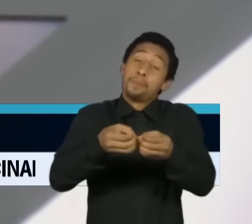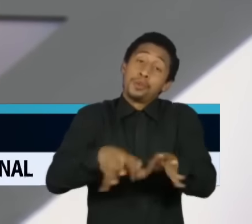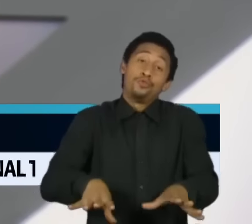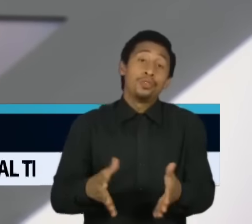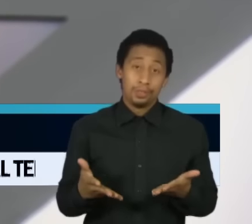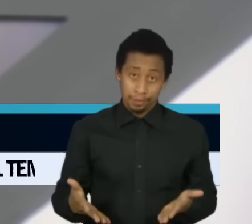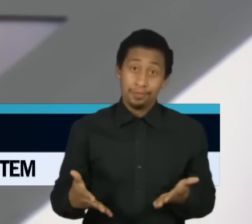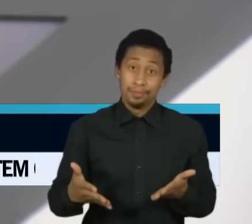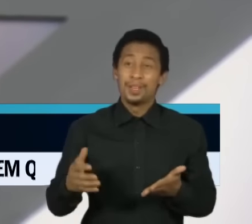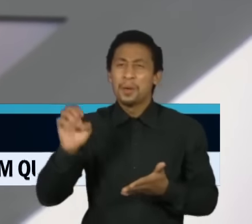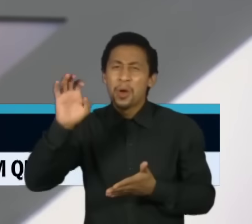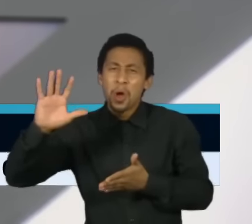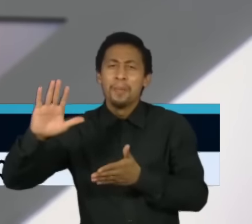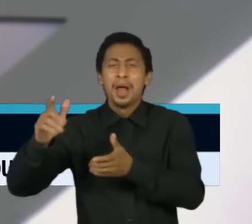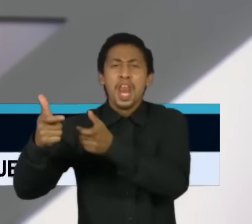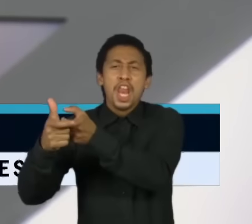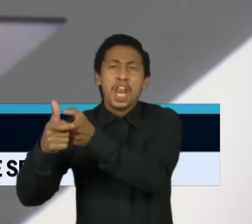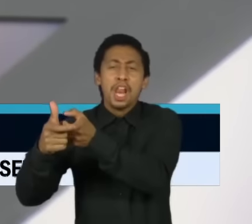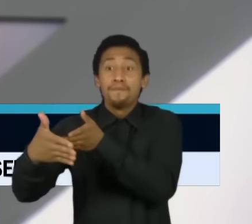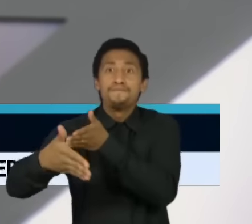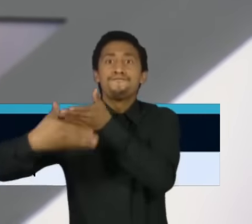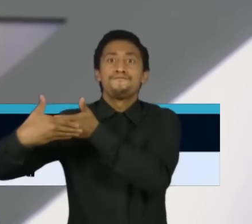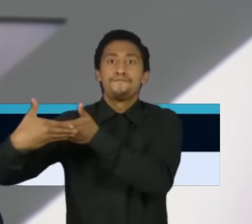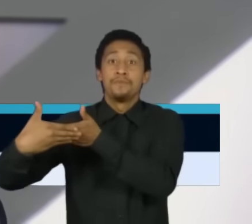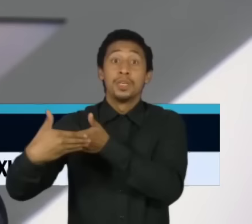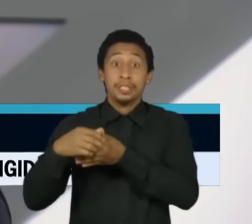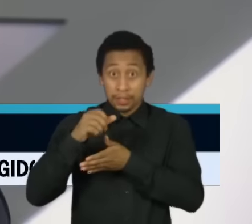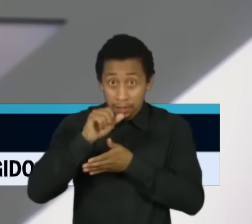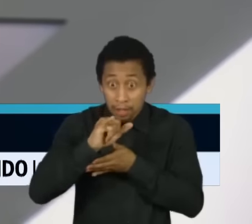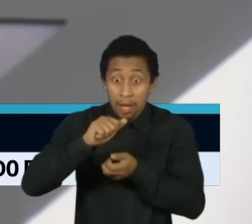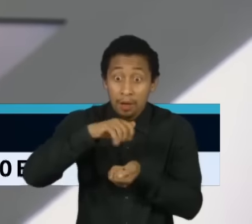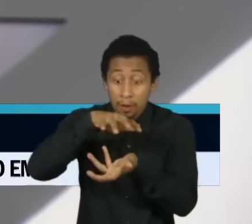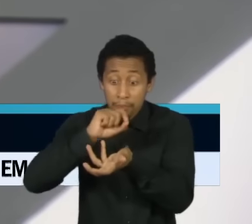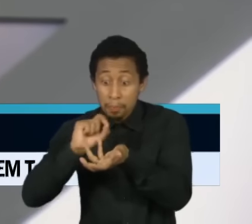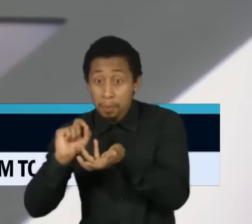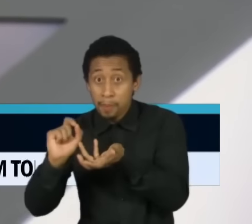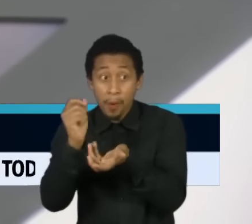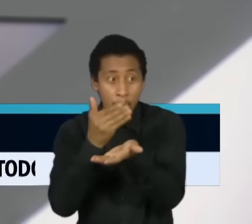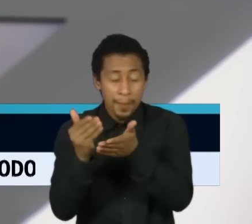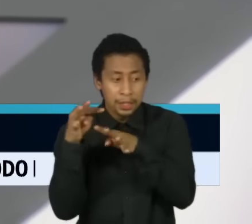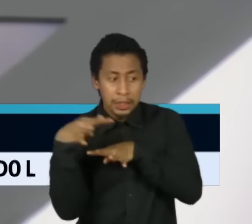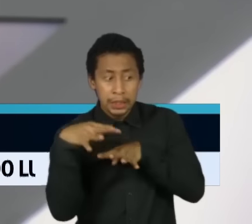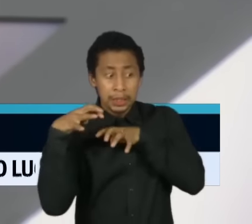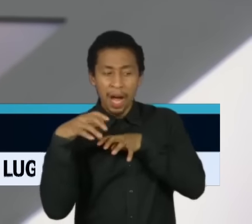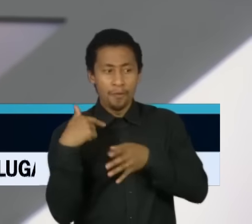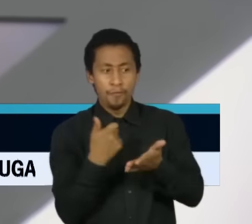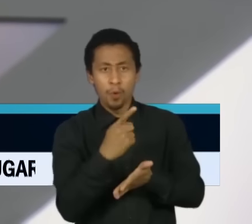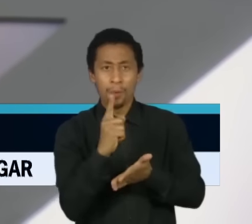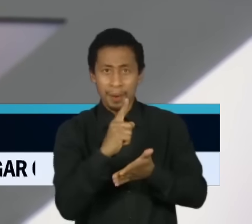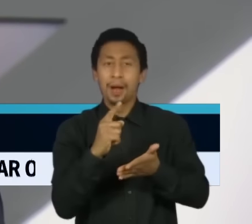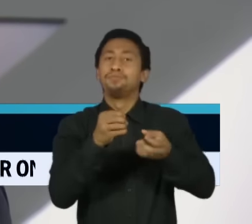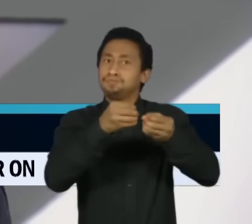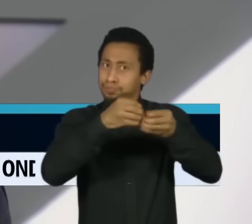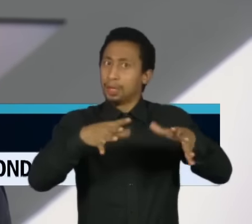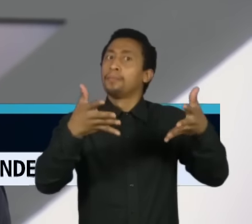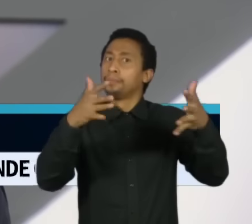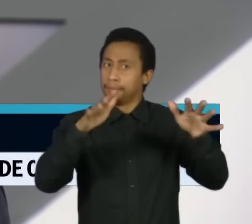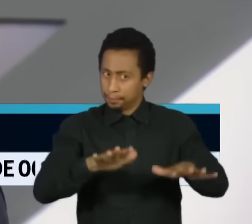mercado pequeno, talvez na Europa ainda, mas se a moda pega, então nós poderemos ter prejuízos terríveis. Por outro lado,